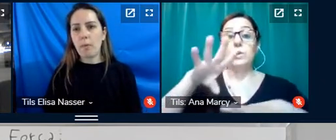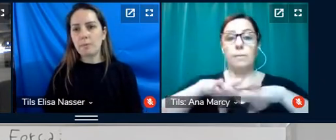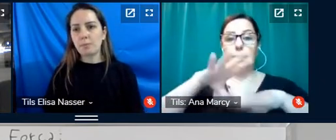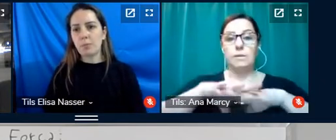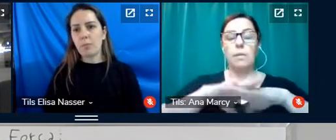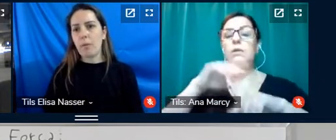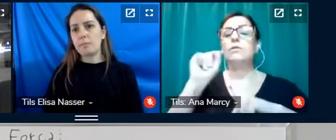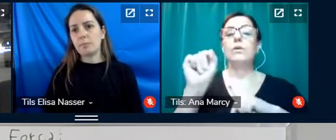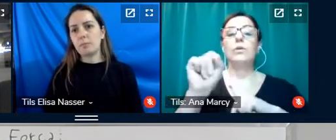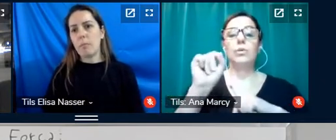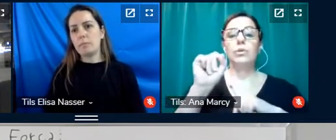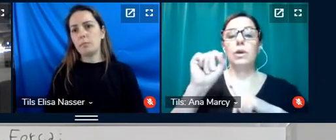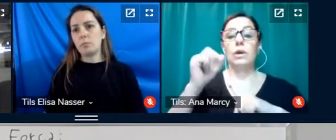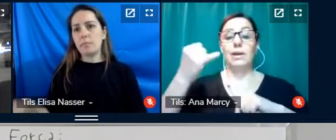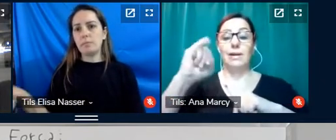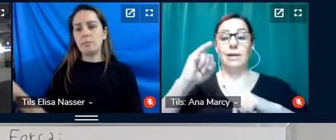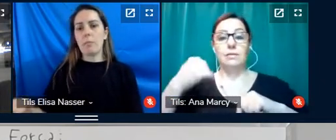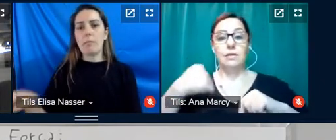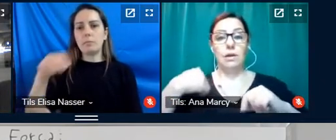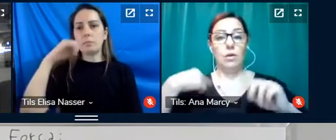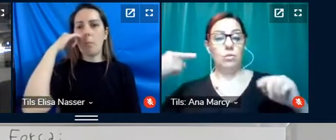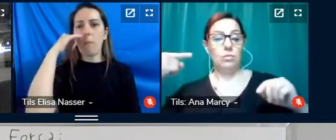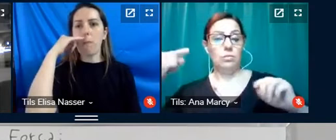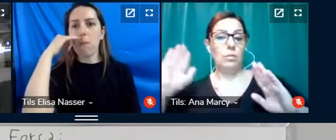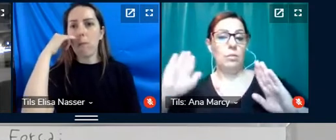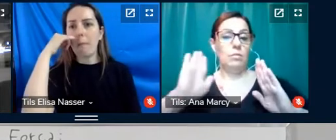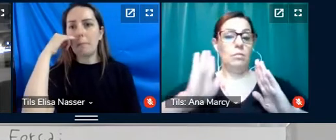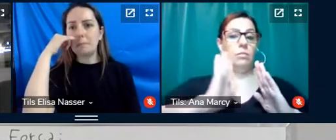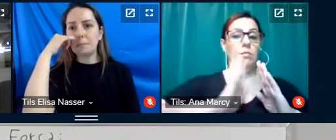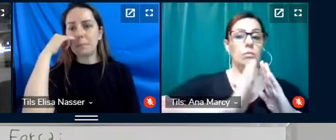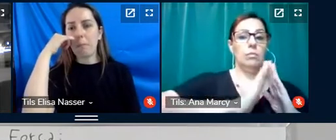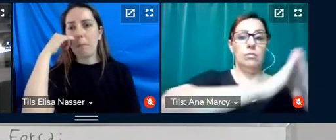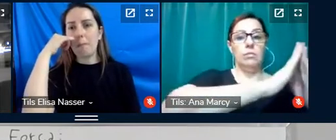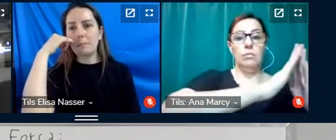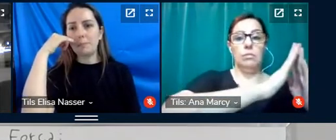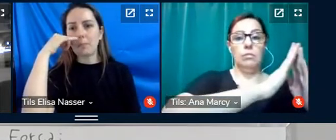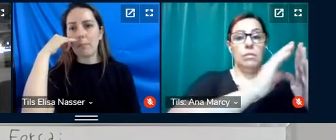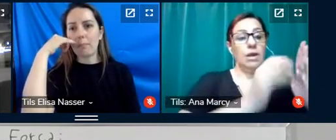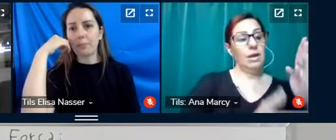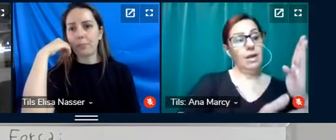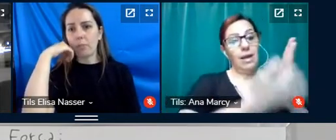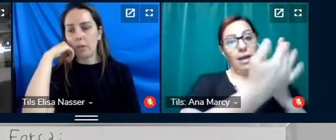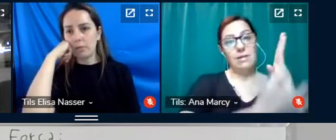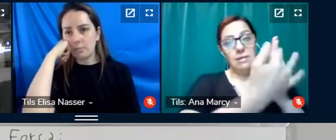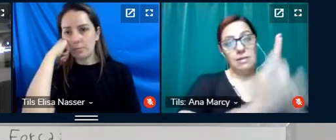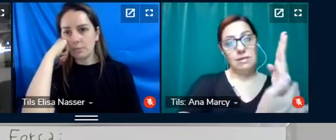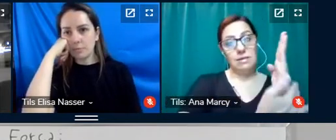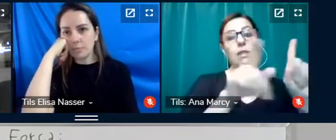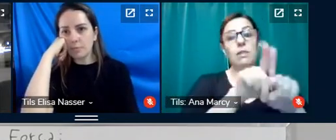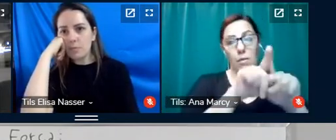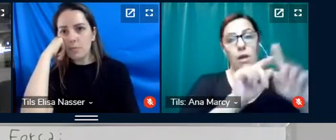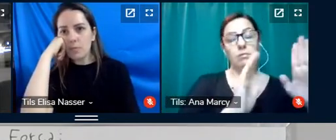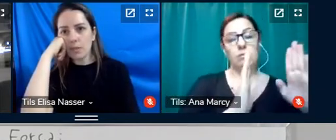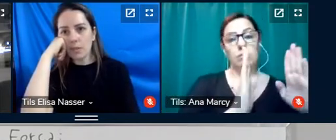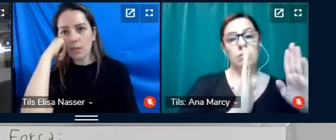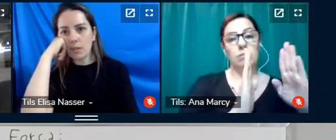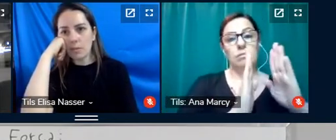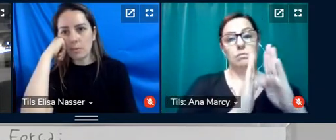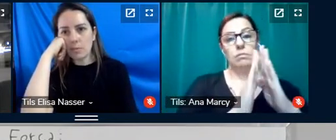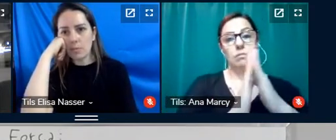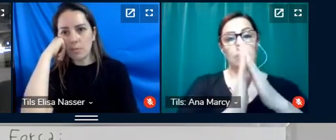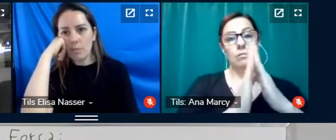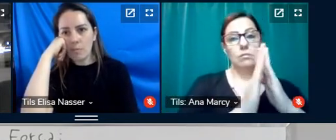supor que, se eu estou aplicando uma força aqui, a parede não só está, não é que ela está suportando a força que eu estou aplicando,